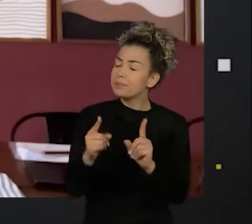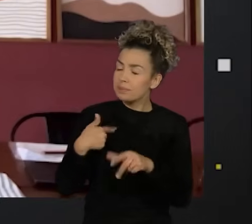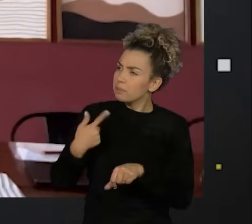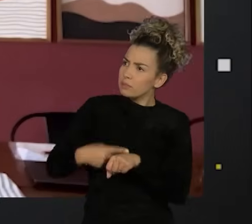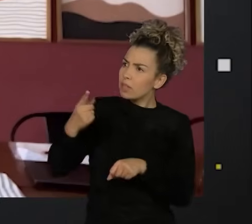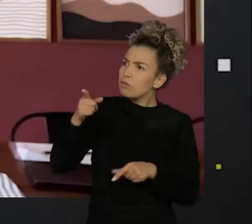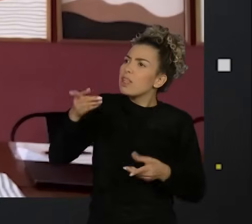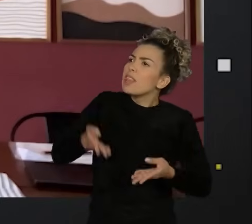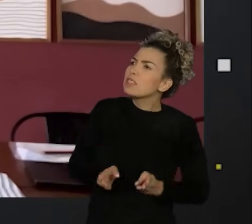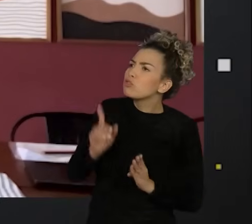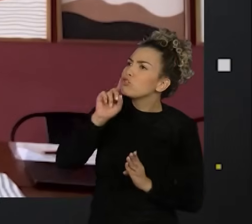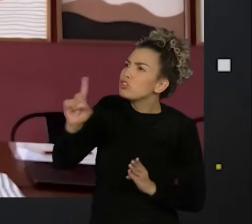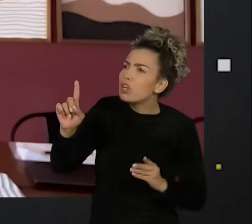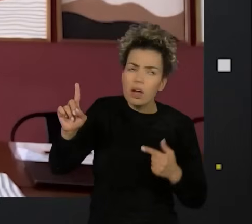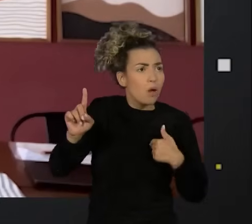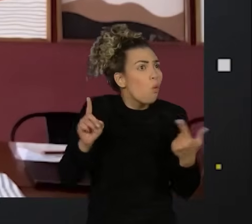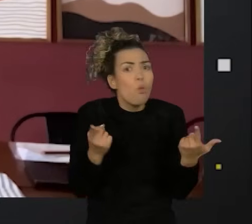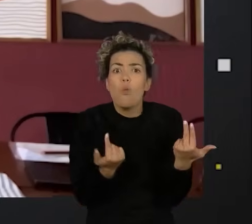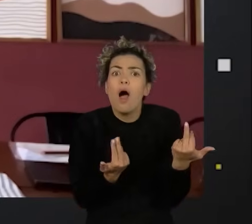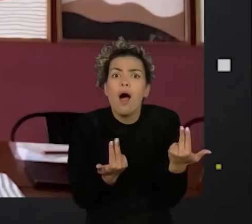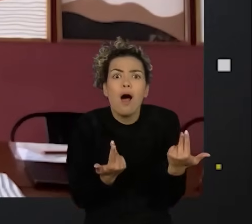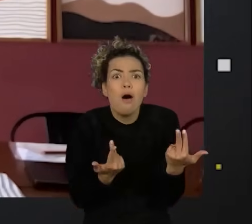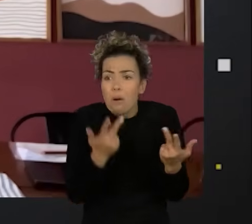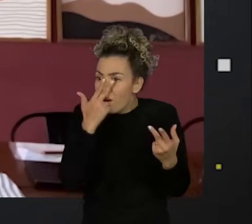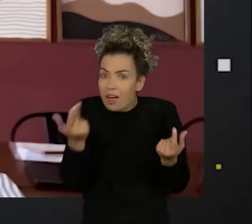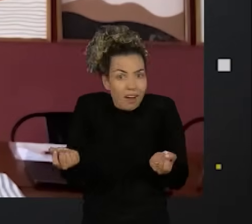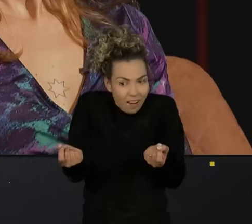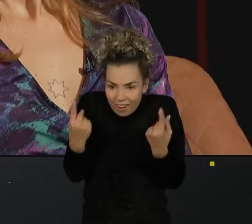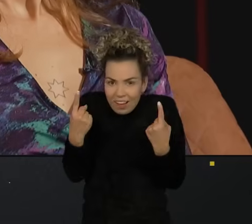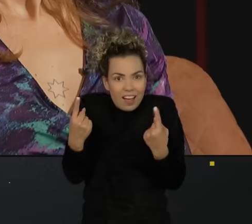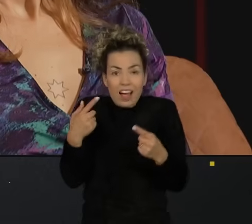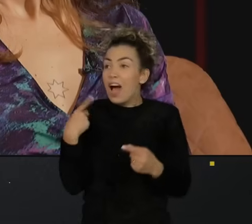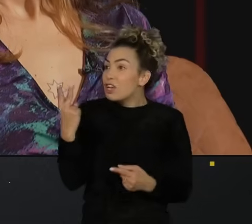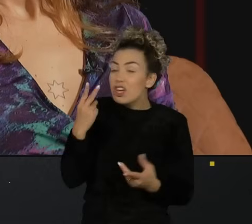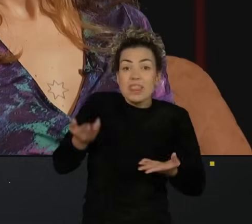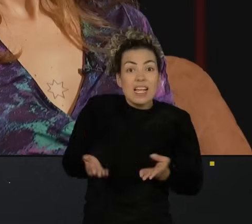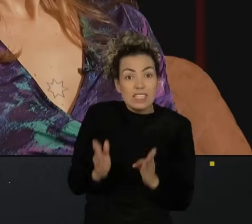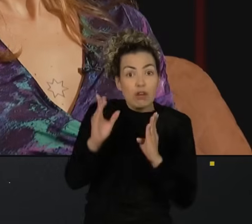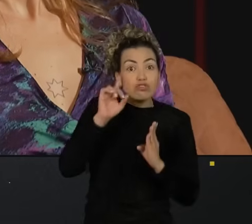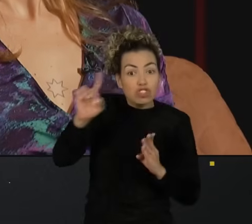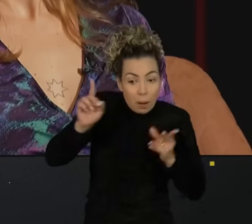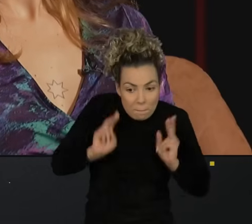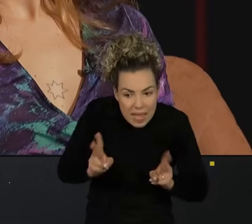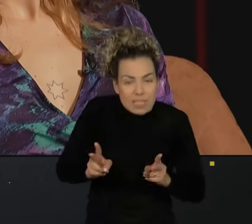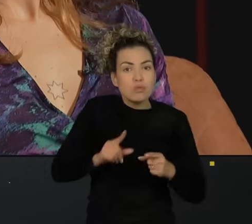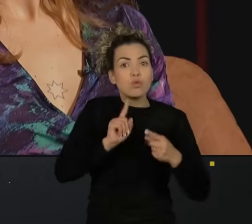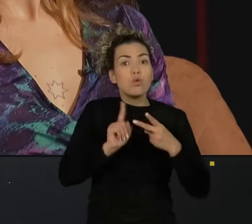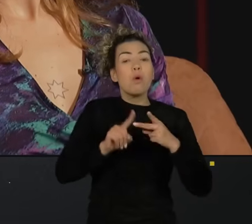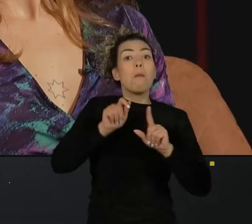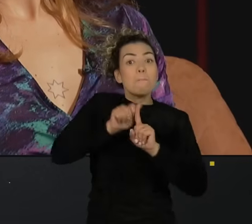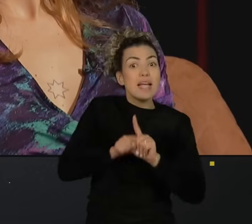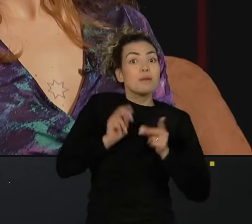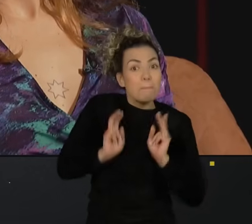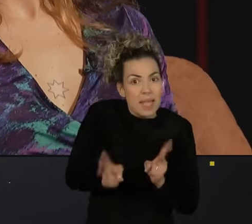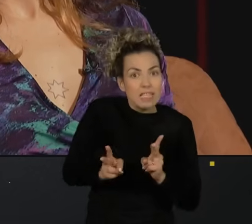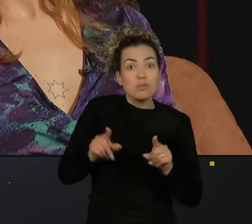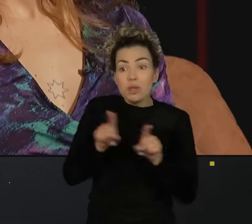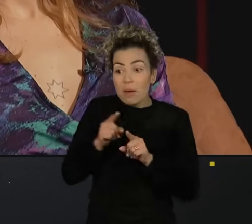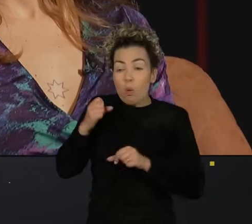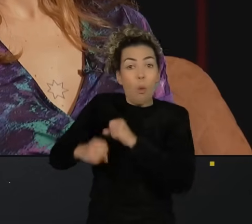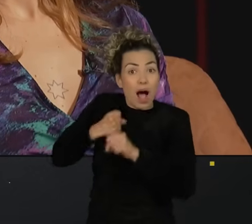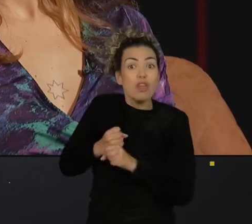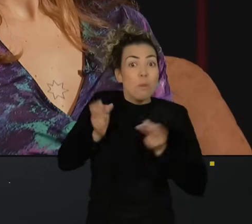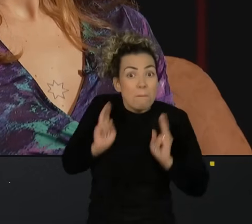impressionante. A gente descobriu que nascemos no mesmo dia, do mesmo mês, do mesmo ano. Então, isso foi uma